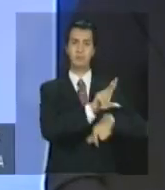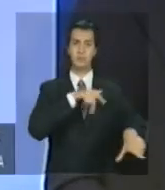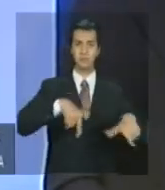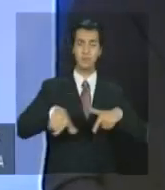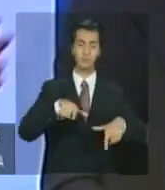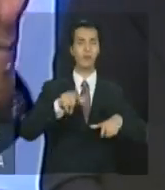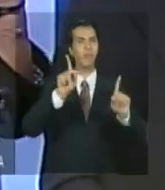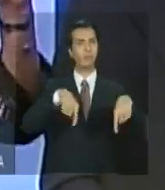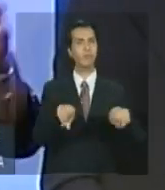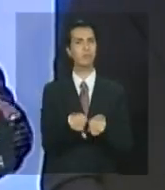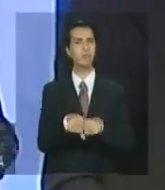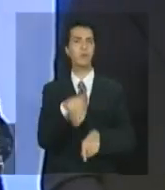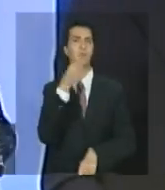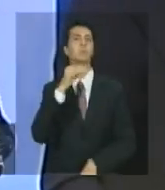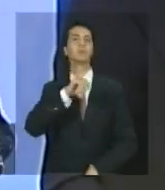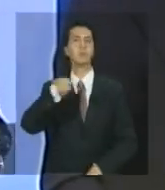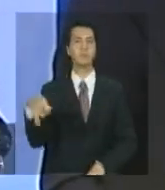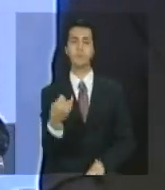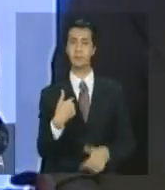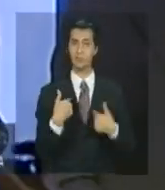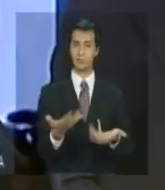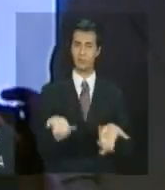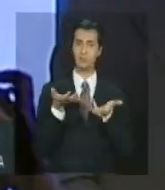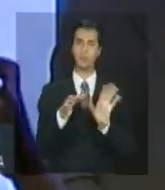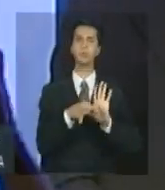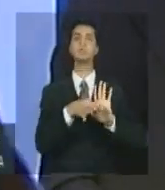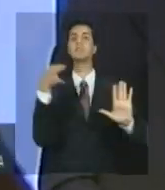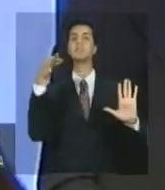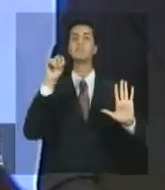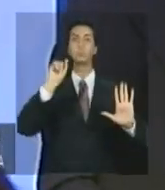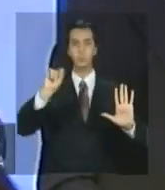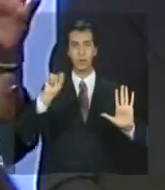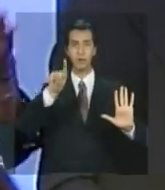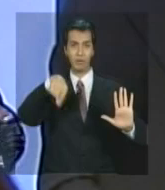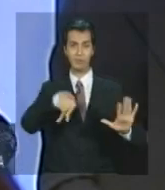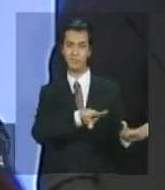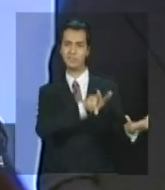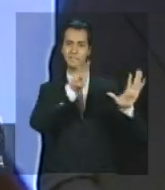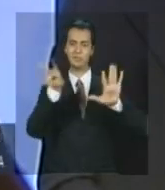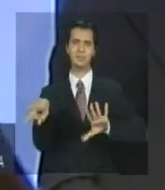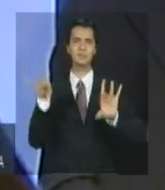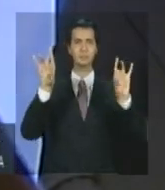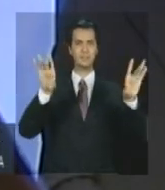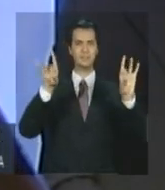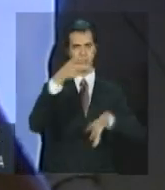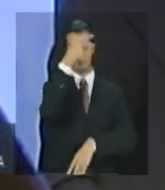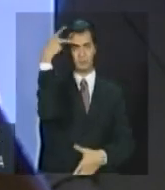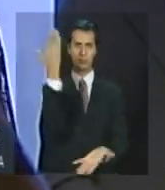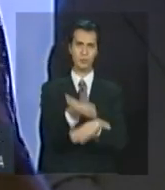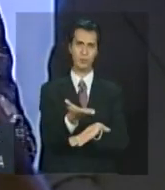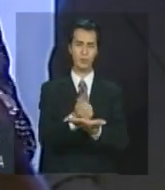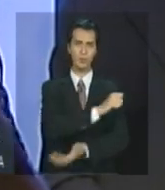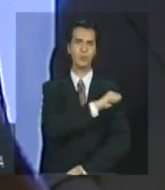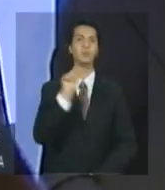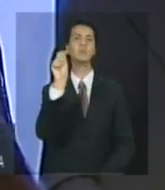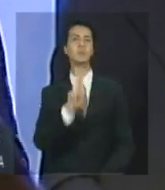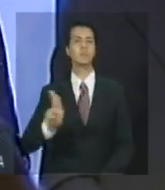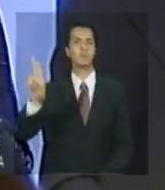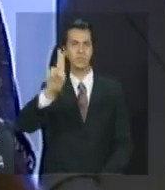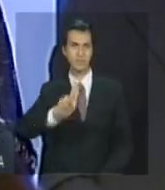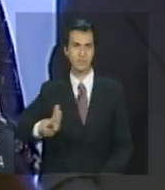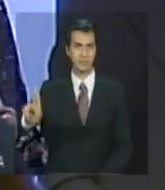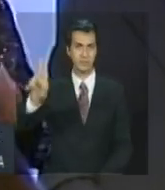oportunidade, eu queria destacar a Semana do Universitário, que